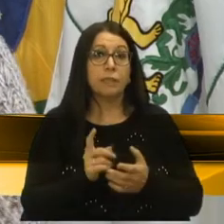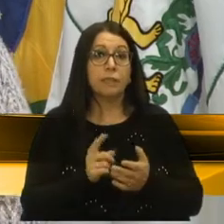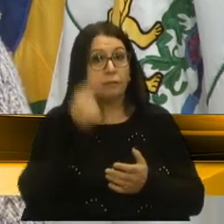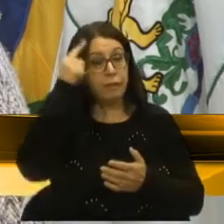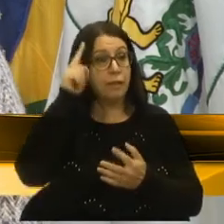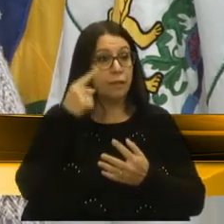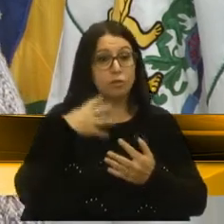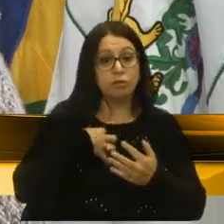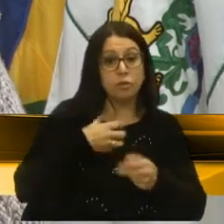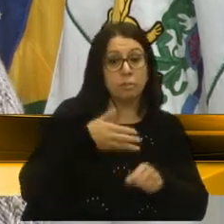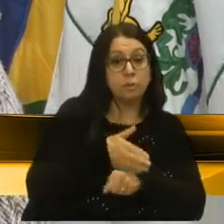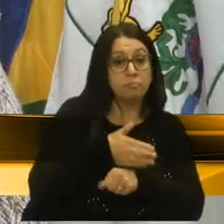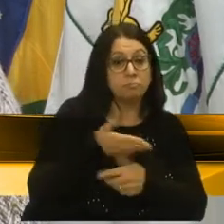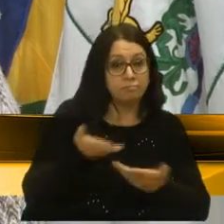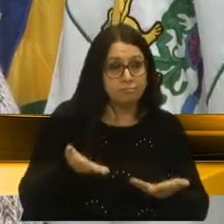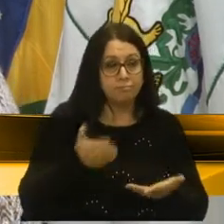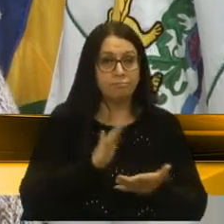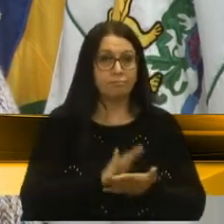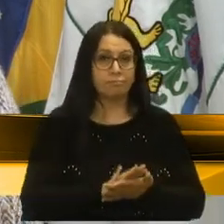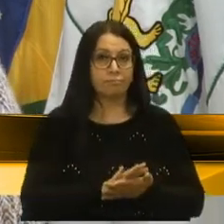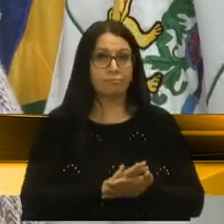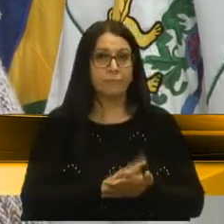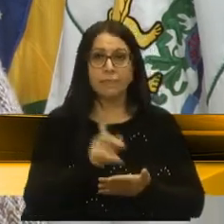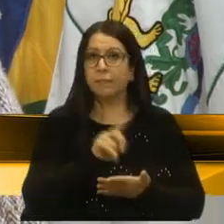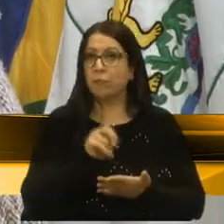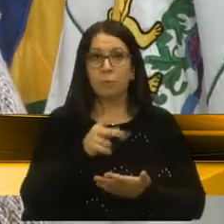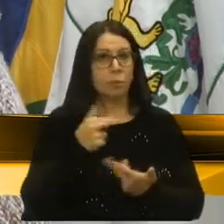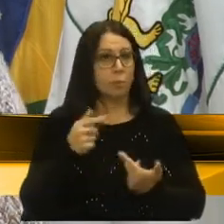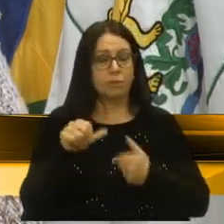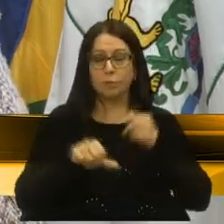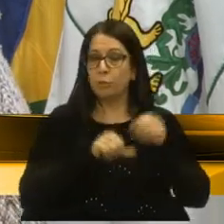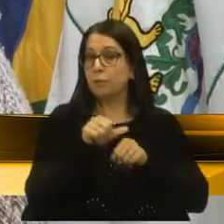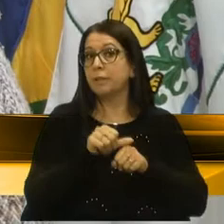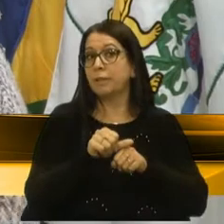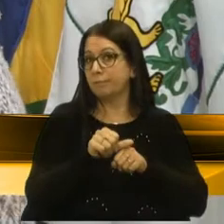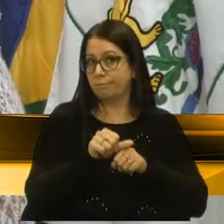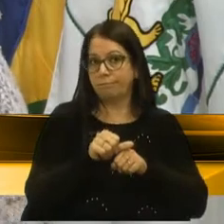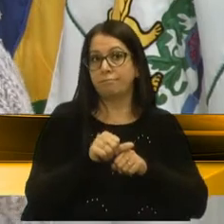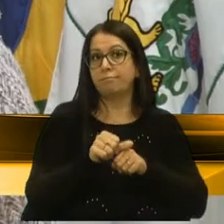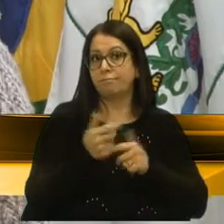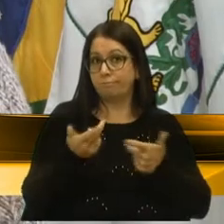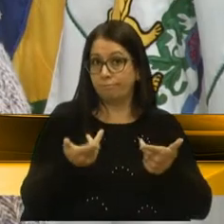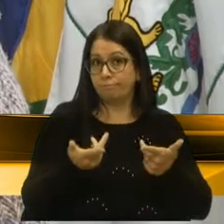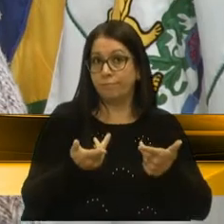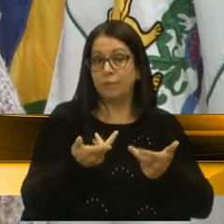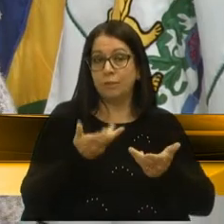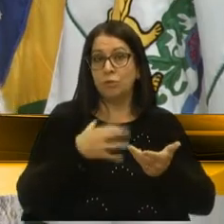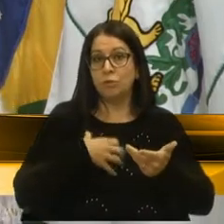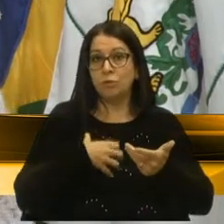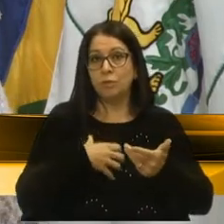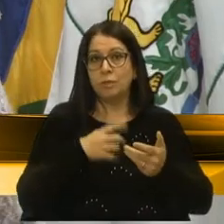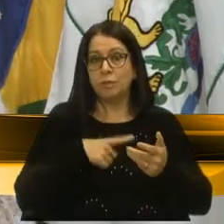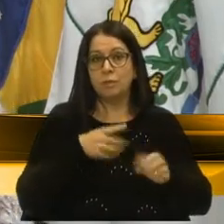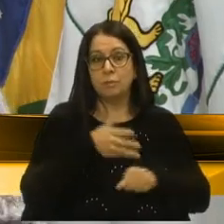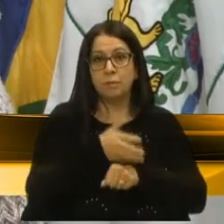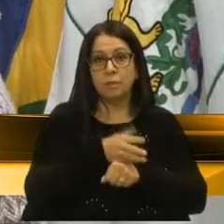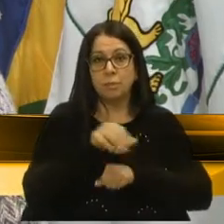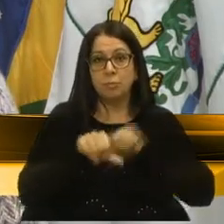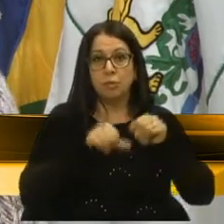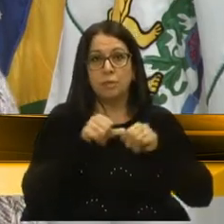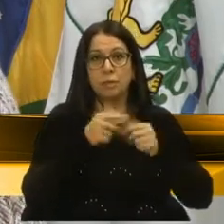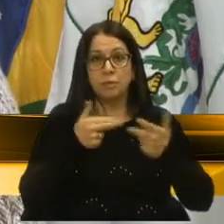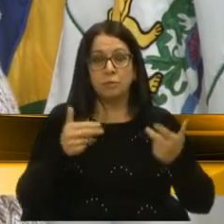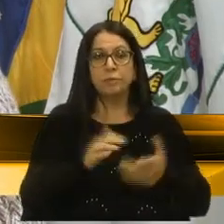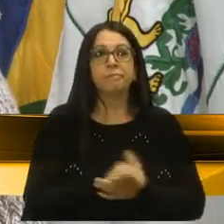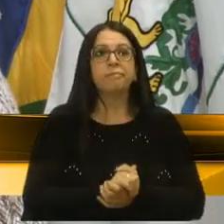de participação, né, e isso não é algo que vai mudar tão cedo, então a gente vai ter que, de qualquer forma, para garantir a participação, mudar os